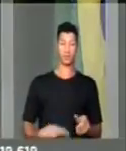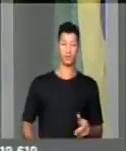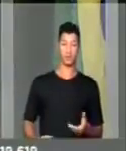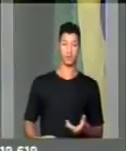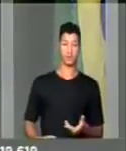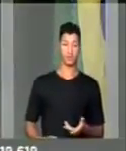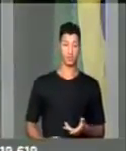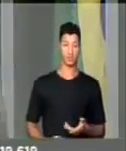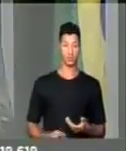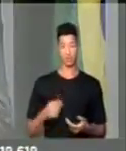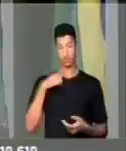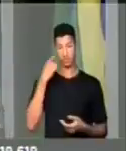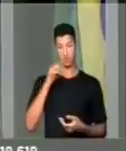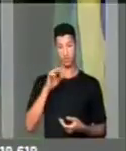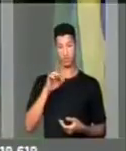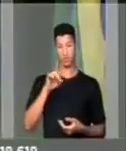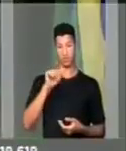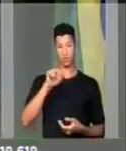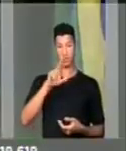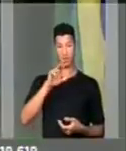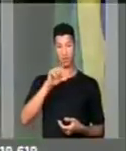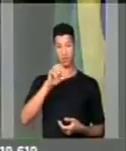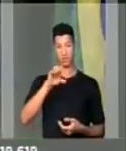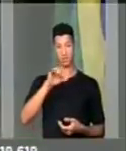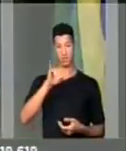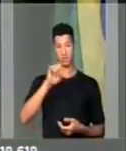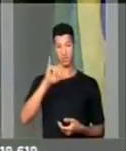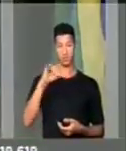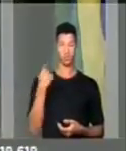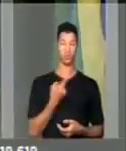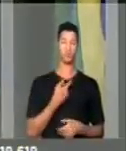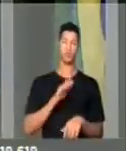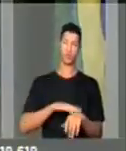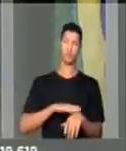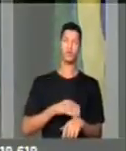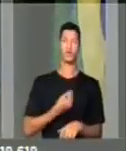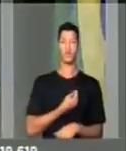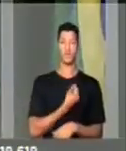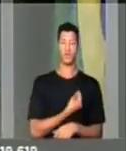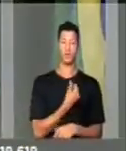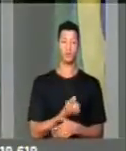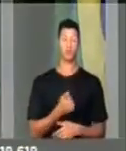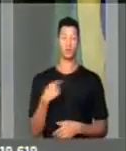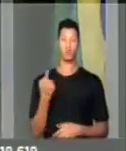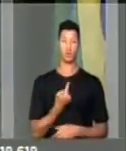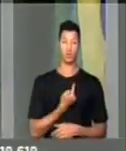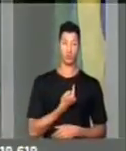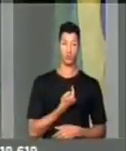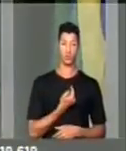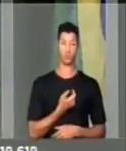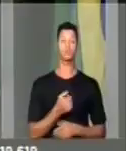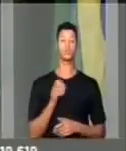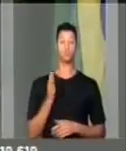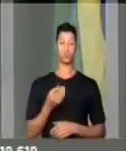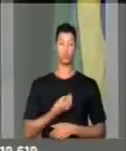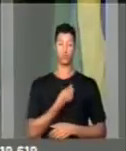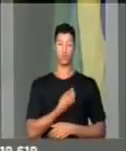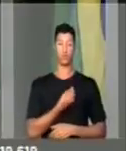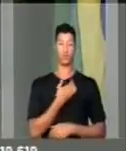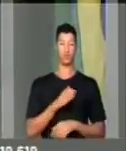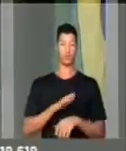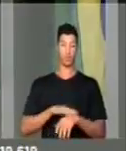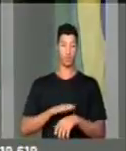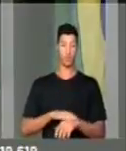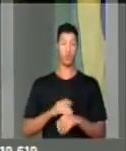presidente, deputado Tarcísio Peronde, sobre o momento que nós estamos vivendo. Nós estamos vivendo um